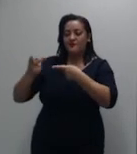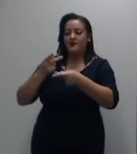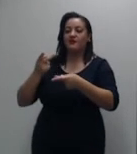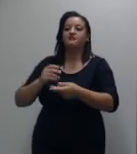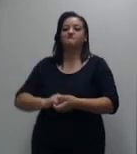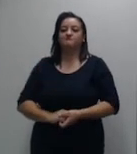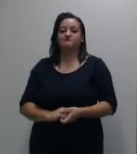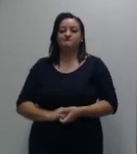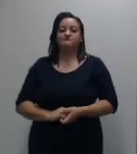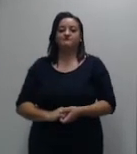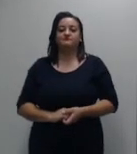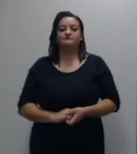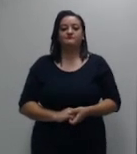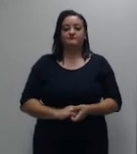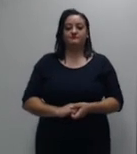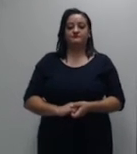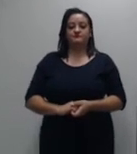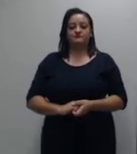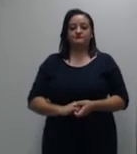a